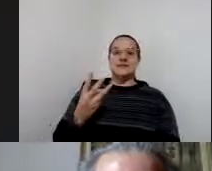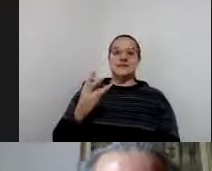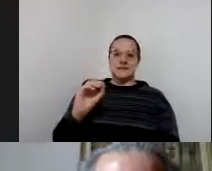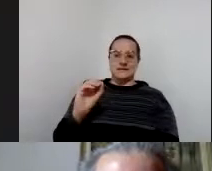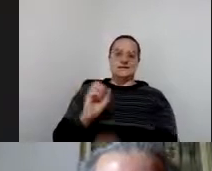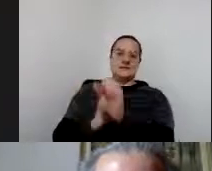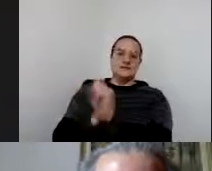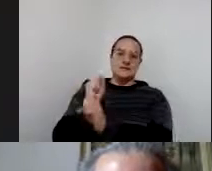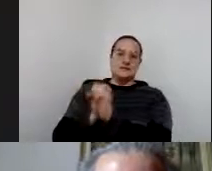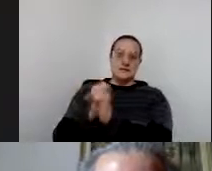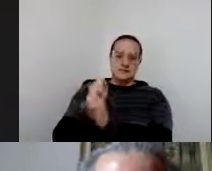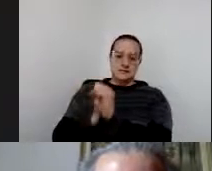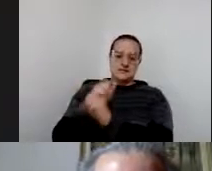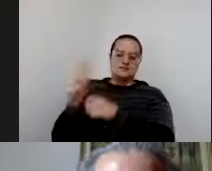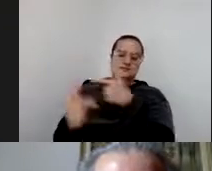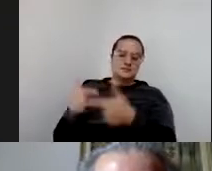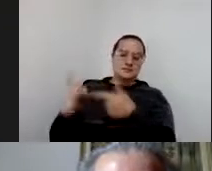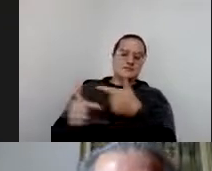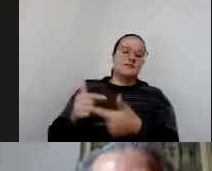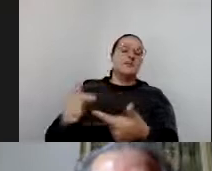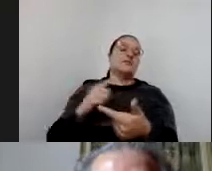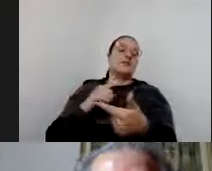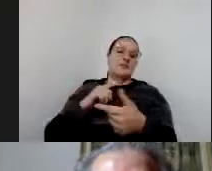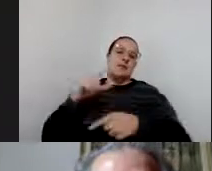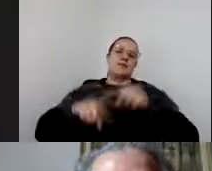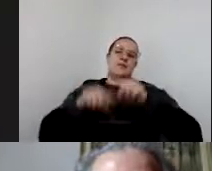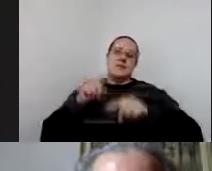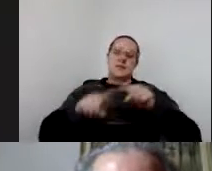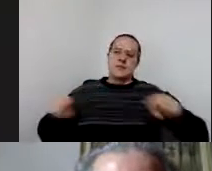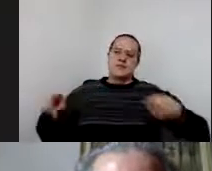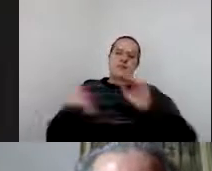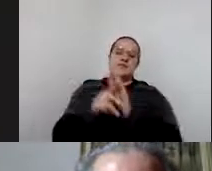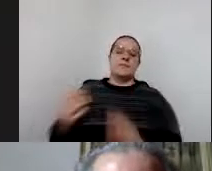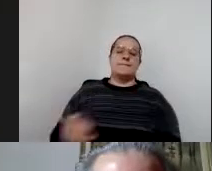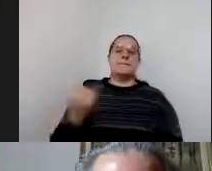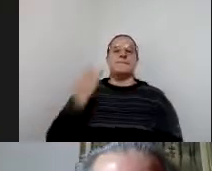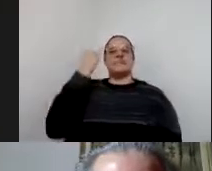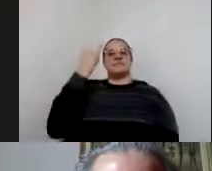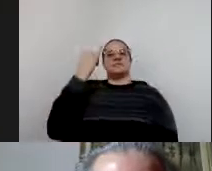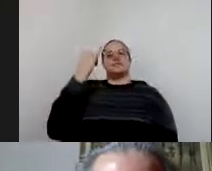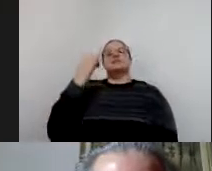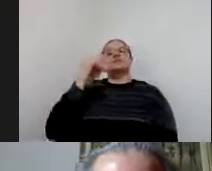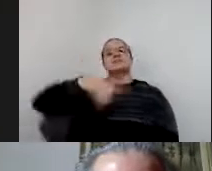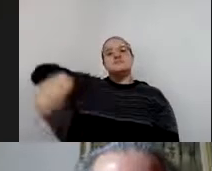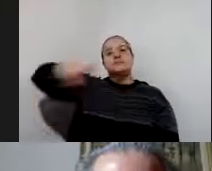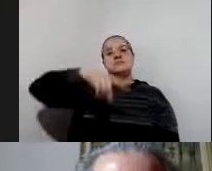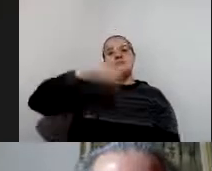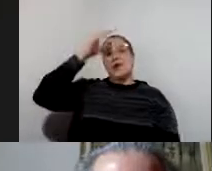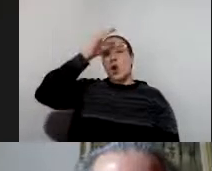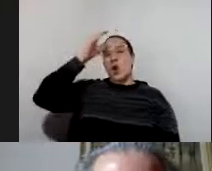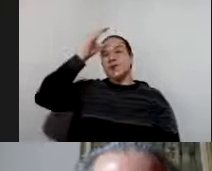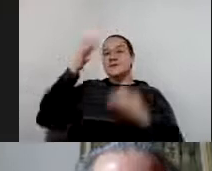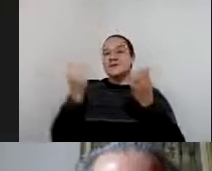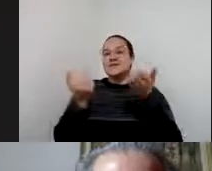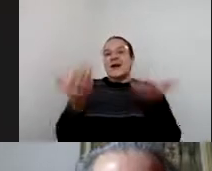trabalho, temos um material importante para capilarizar, conscientizar a sociedade do trabalho que